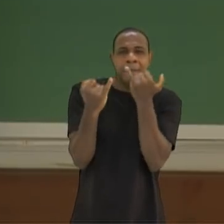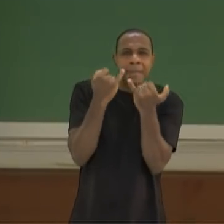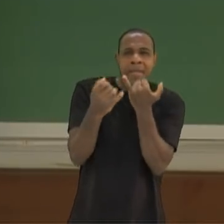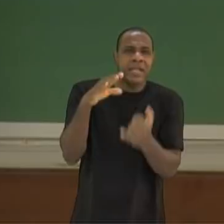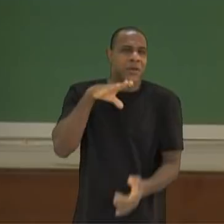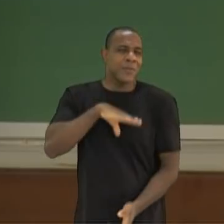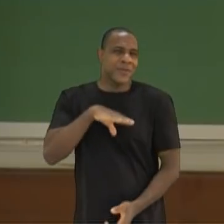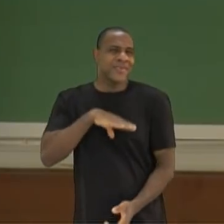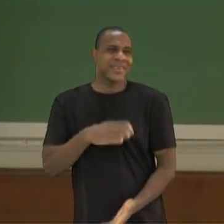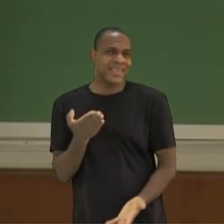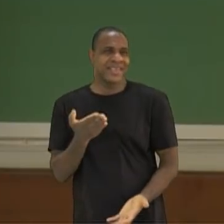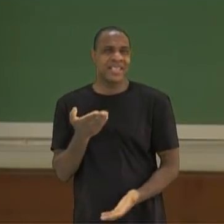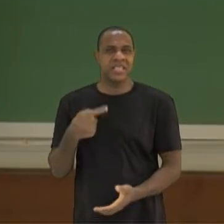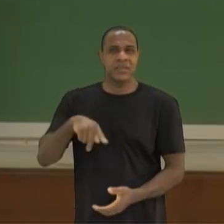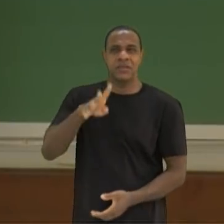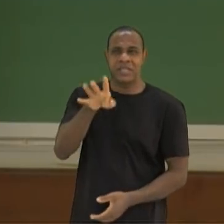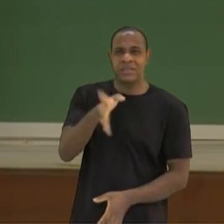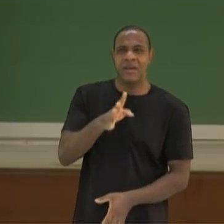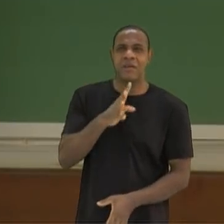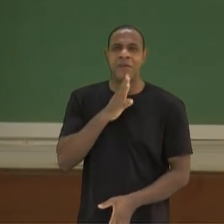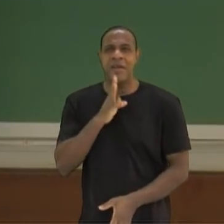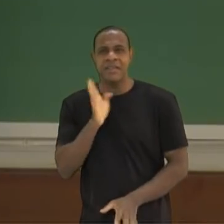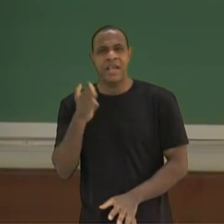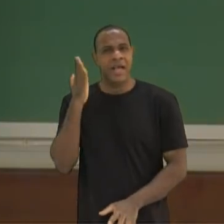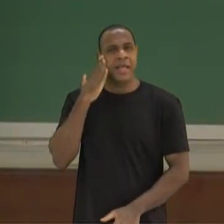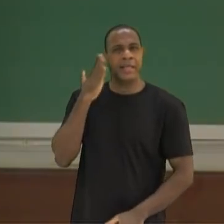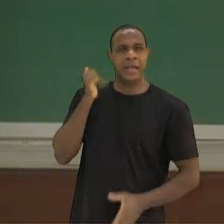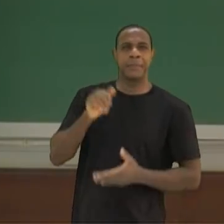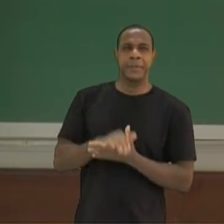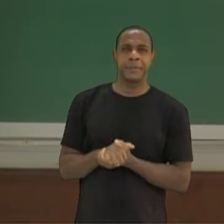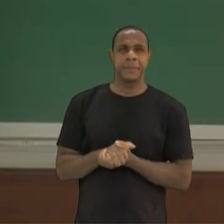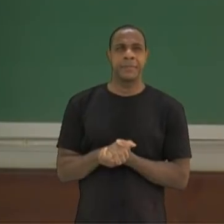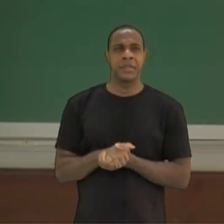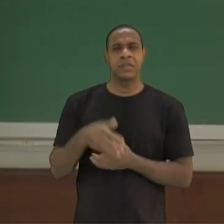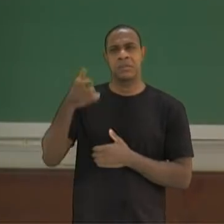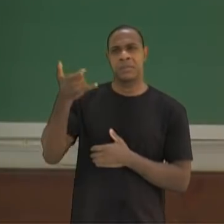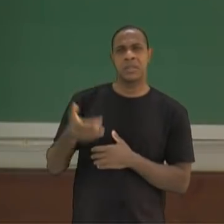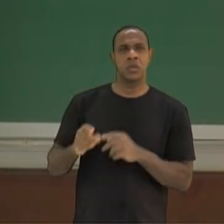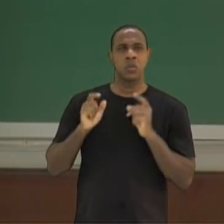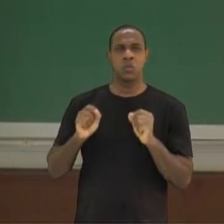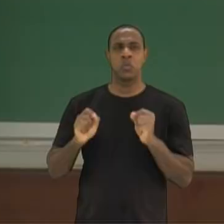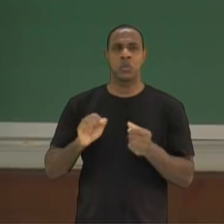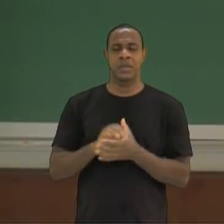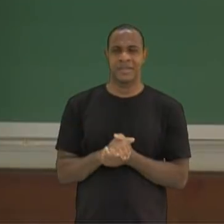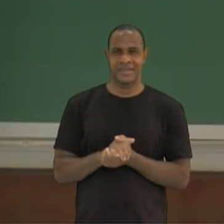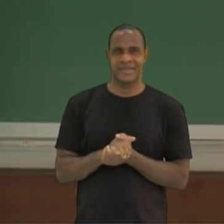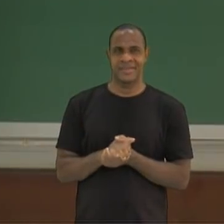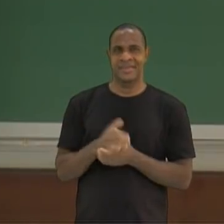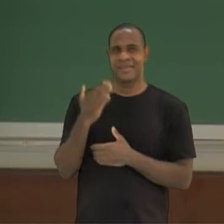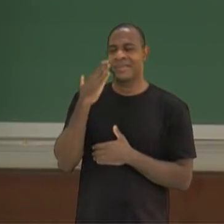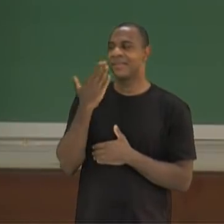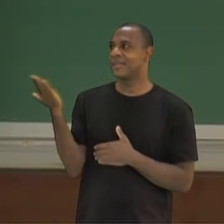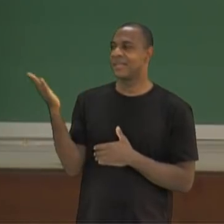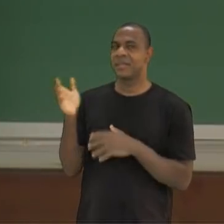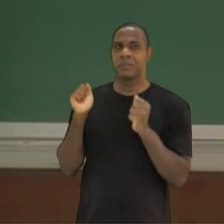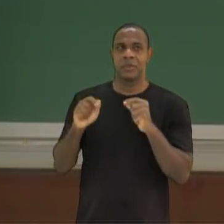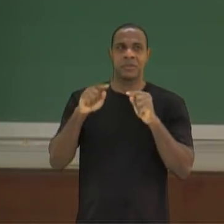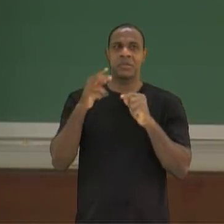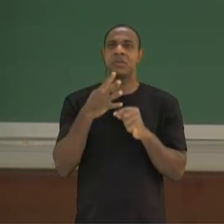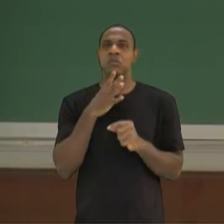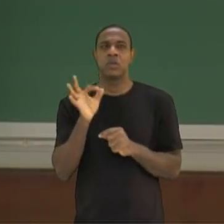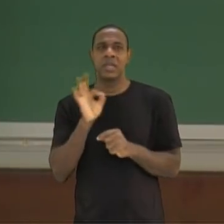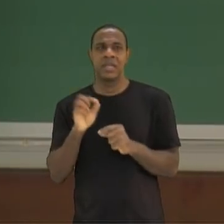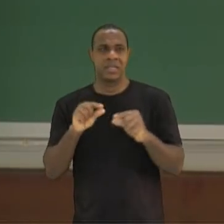o português, que a gente conhece, que a gente já sabe. O que eu estou falando aqui? Ó? Eu tenho dois vocabuláriozinhos que você pode ser que não conheça.